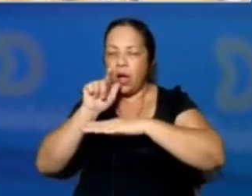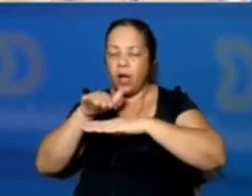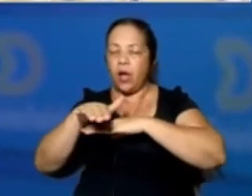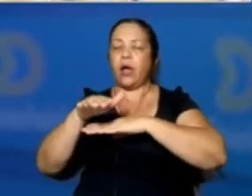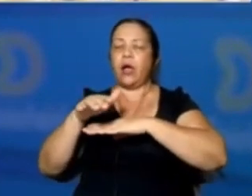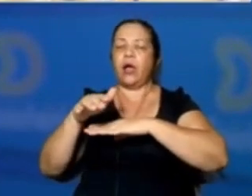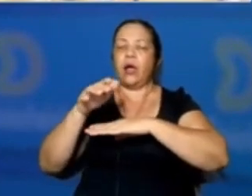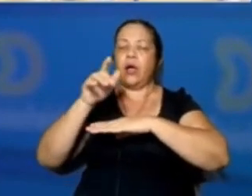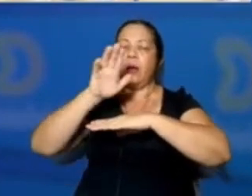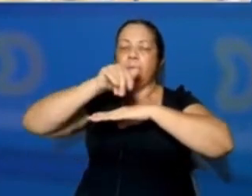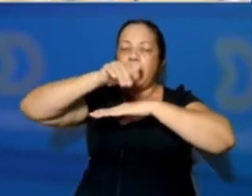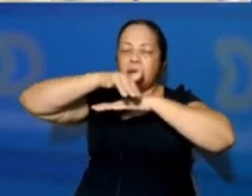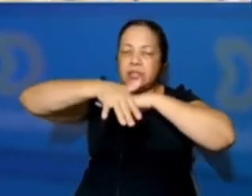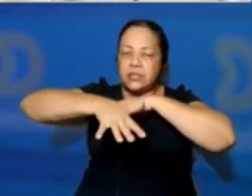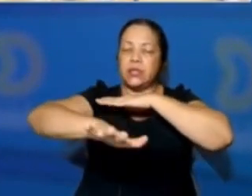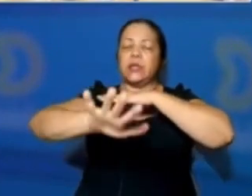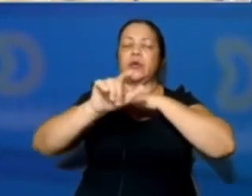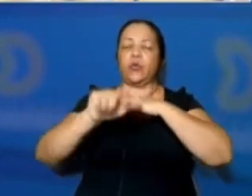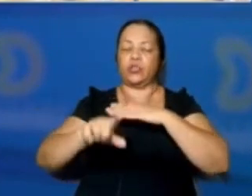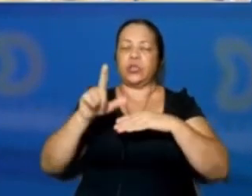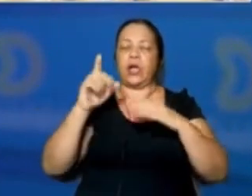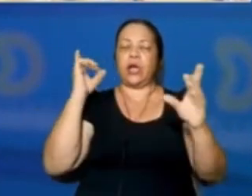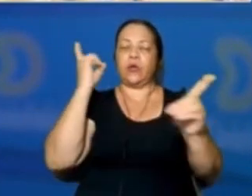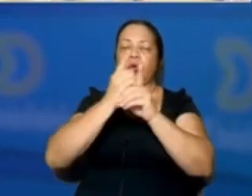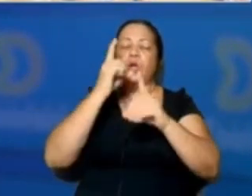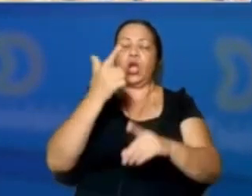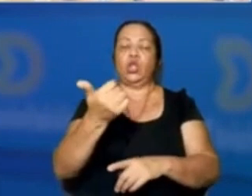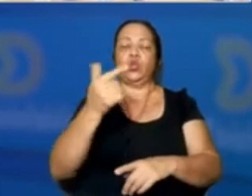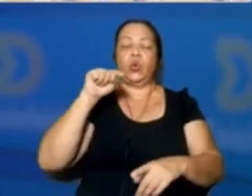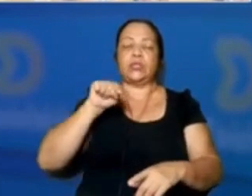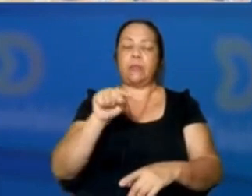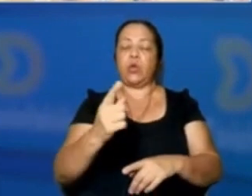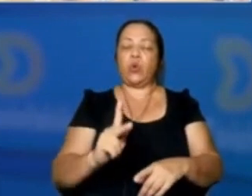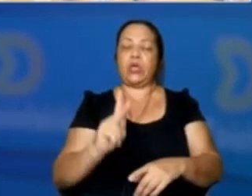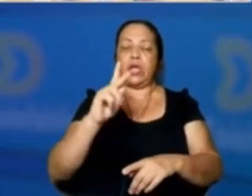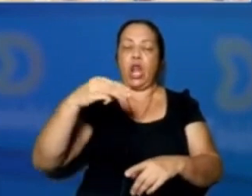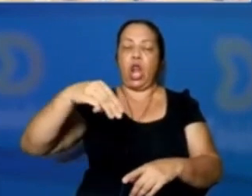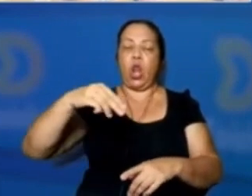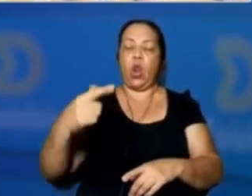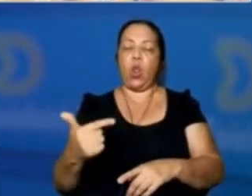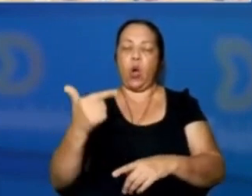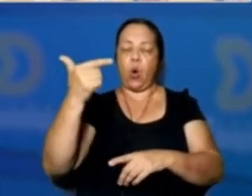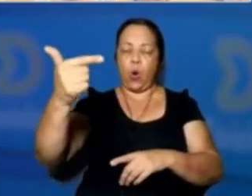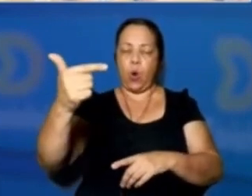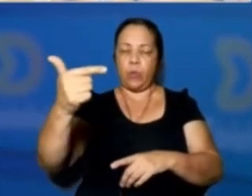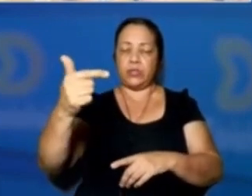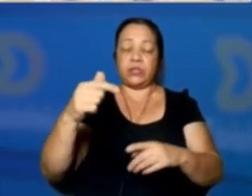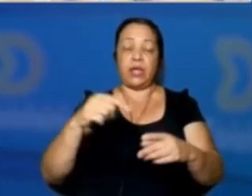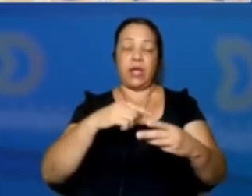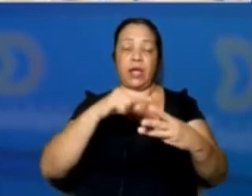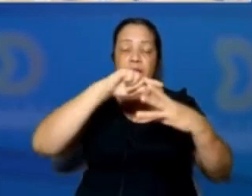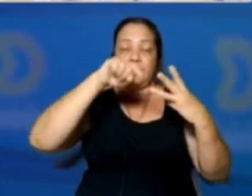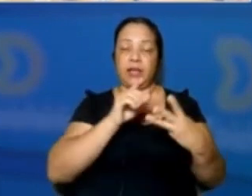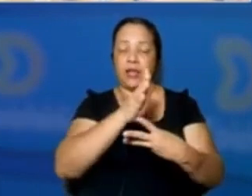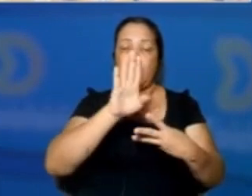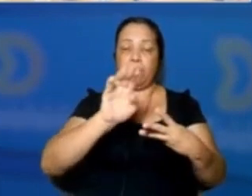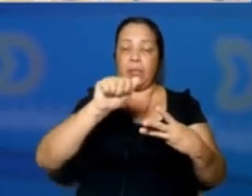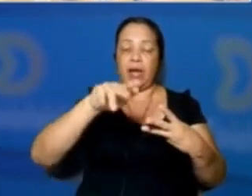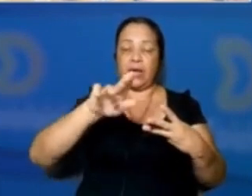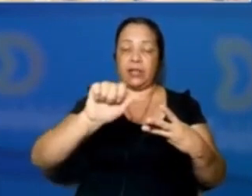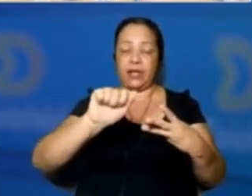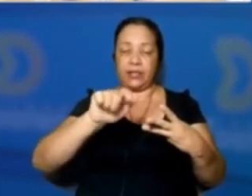compreendia uma área de 12.500 hectares aproximadamente, 3 unidades hidrográficas, Torto, Bananal e Lago